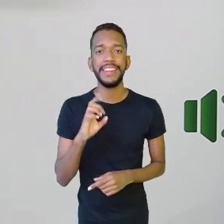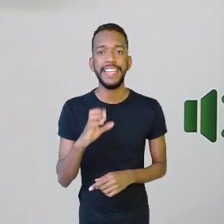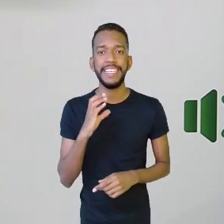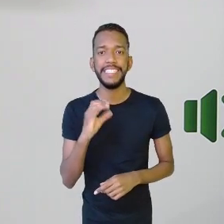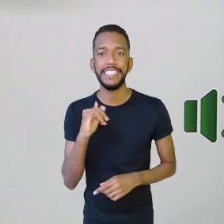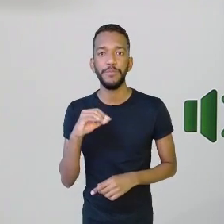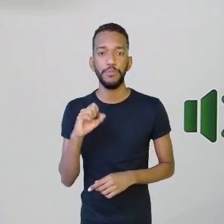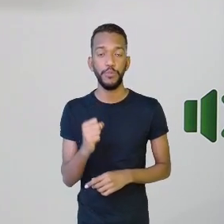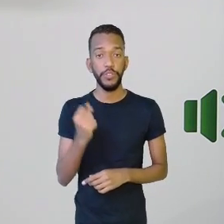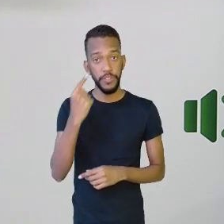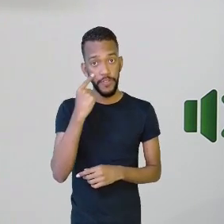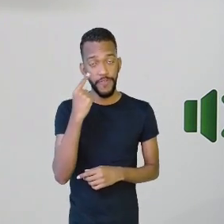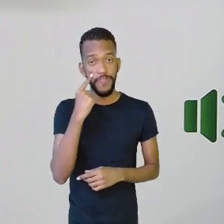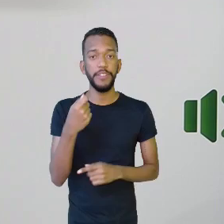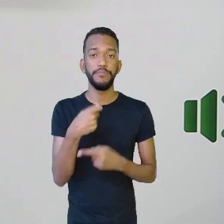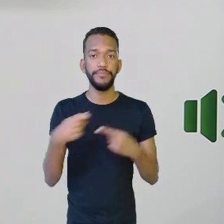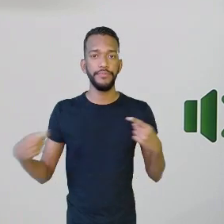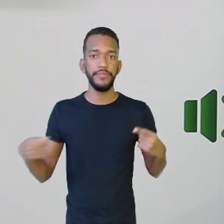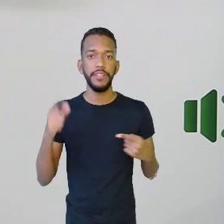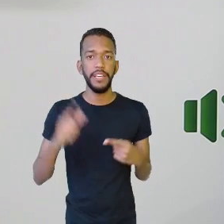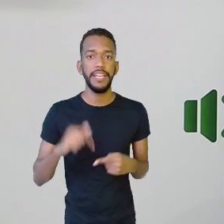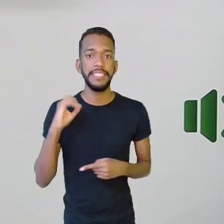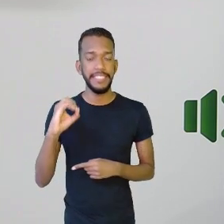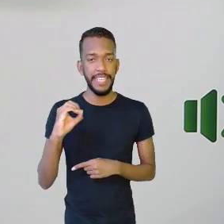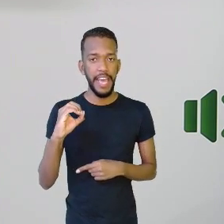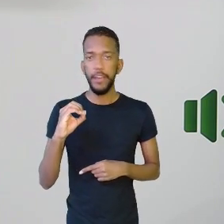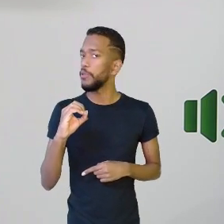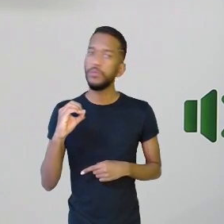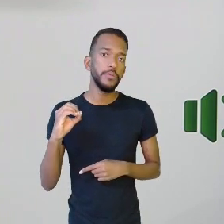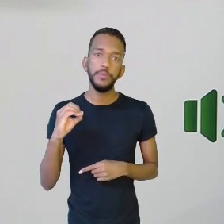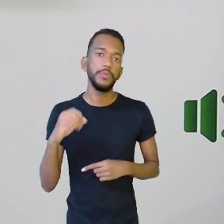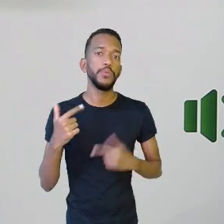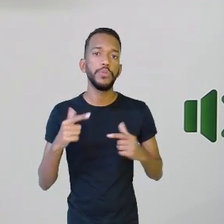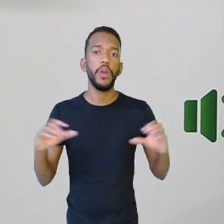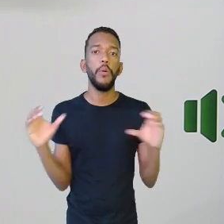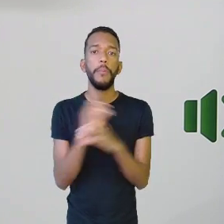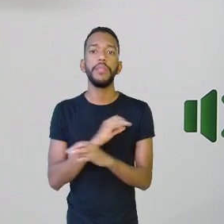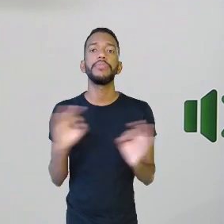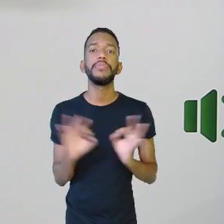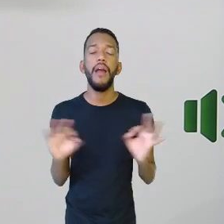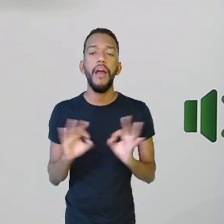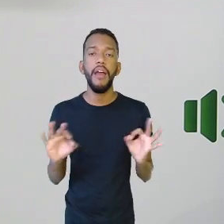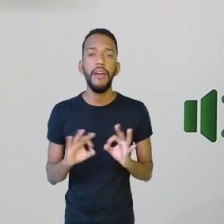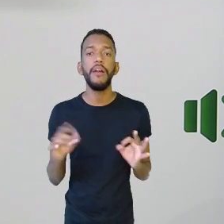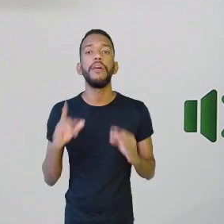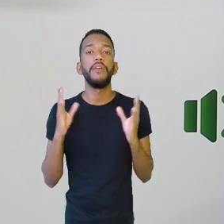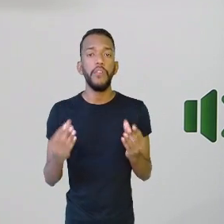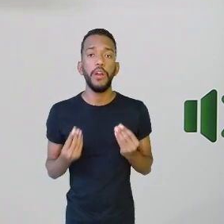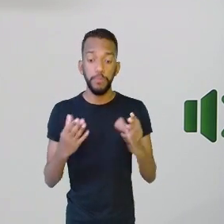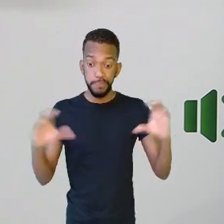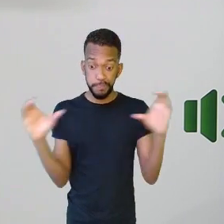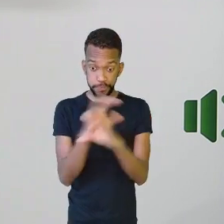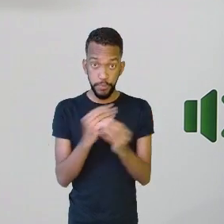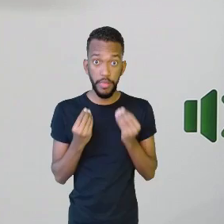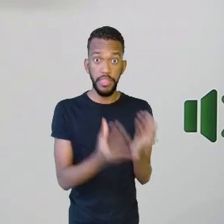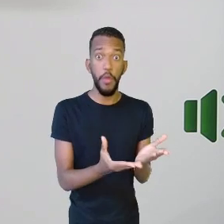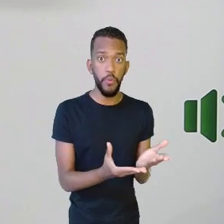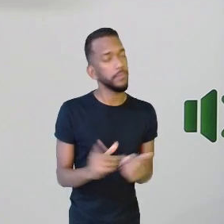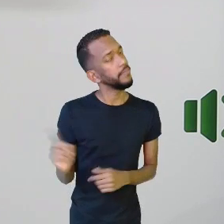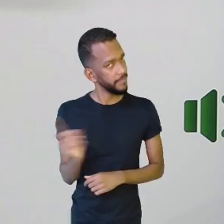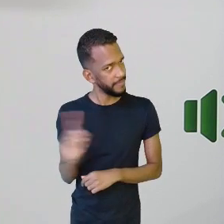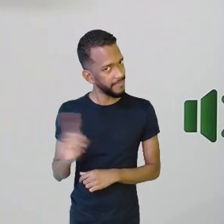décimos. Olha como é que se escreve? 0, porque não tem parte inteira. Miguel deu a barra de chocolate toda? Não deu,